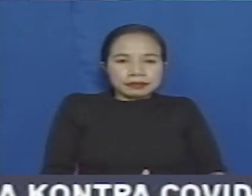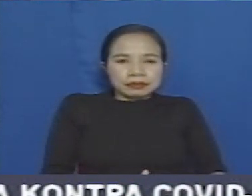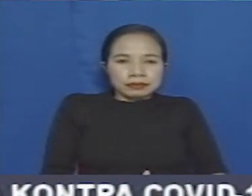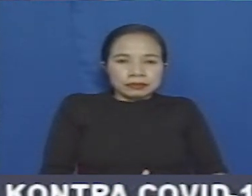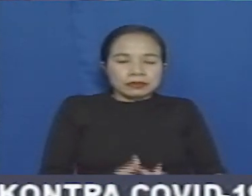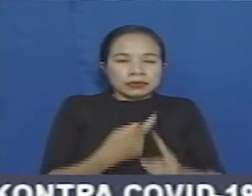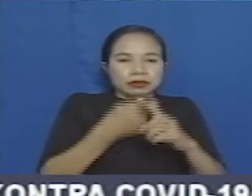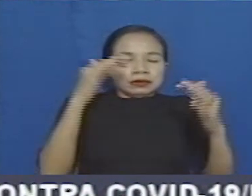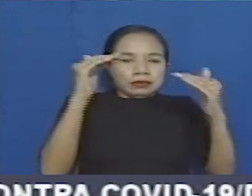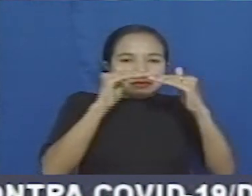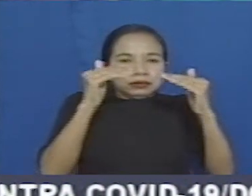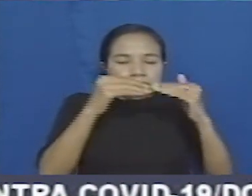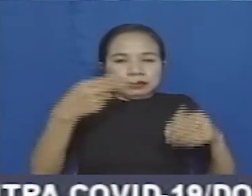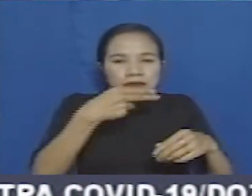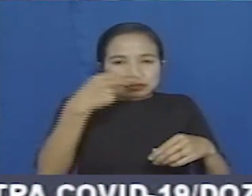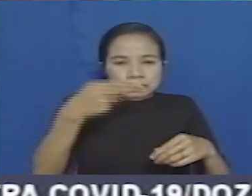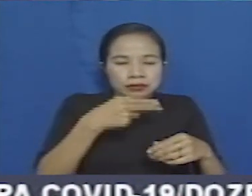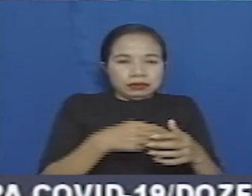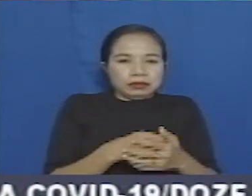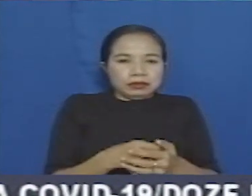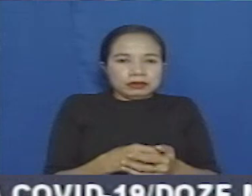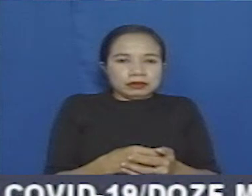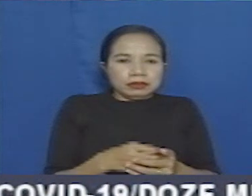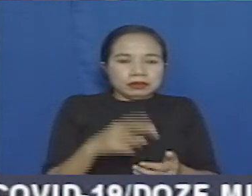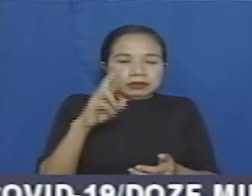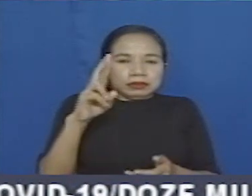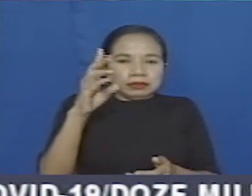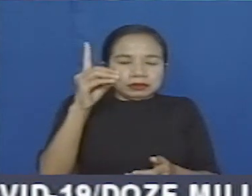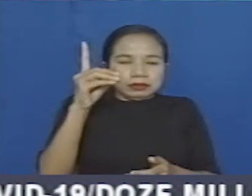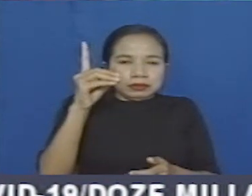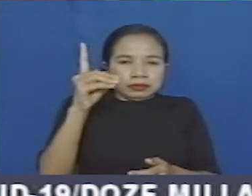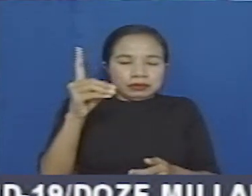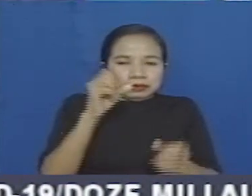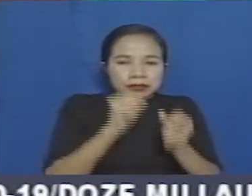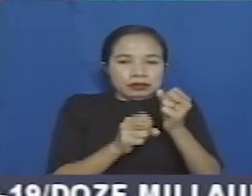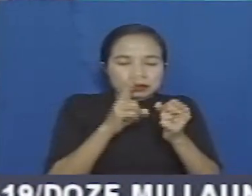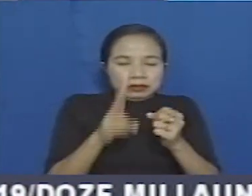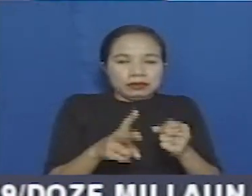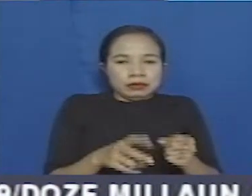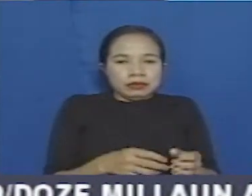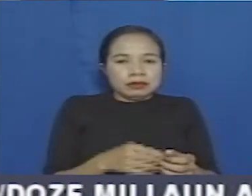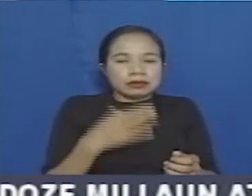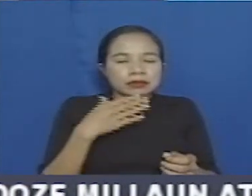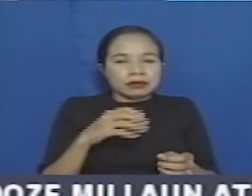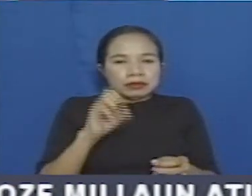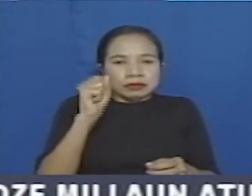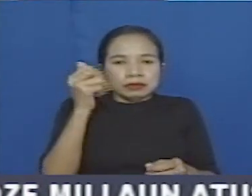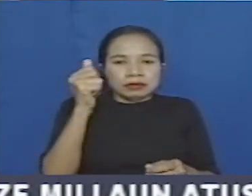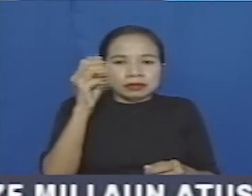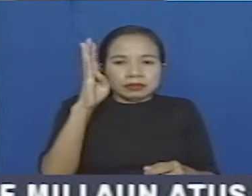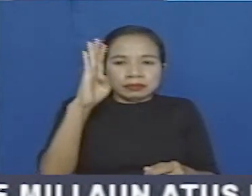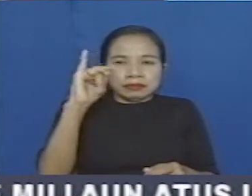Lihusi conferência em imprensa quinta-feira, né? Rede Sociedade Civil, Core Group Transparency, Sabino Fitun